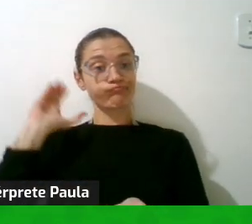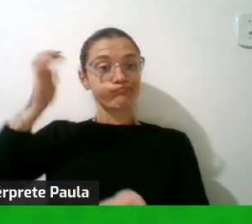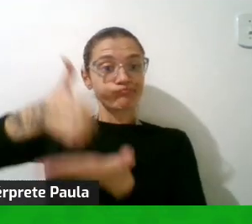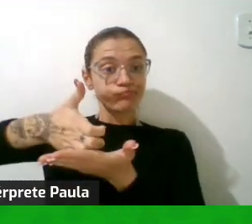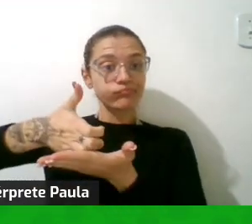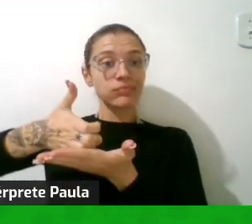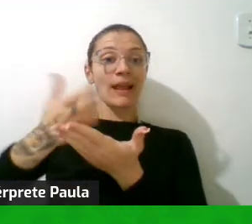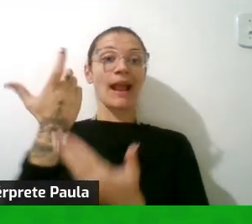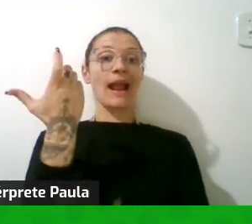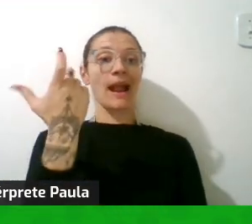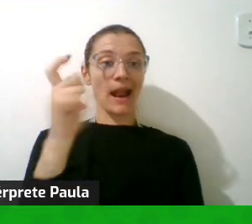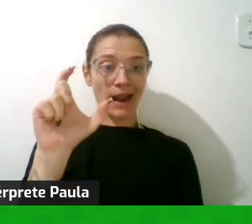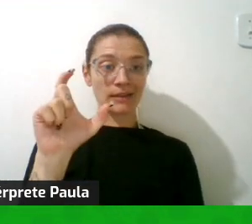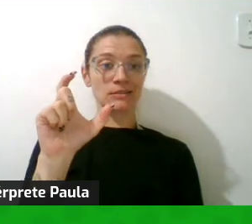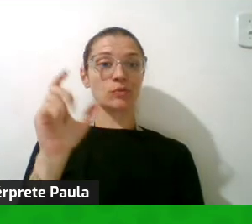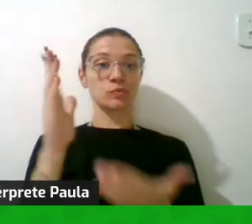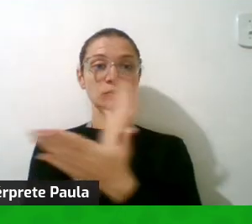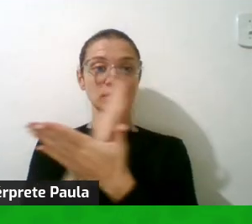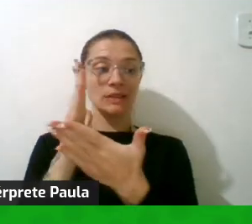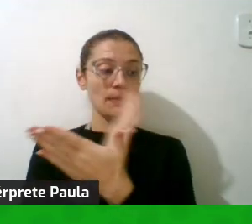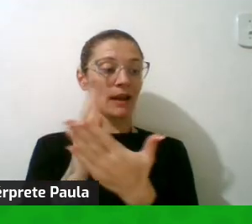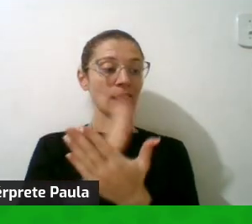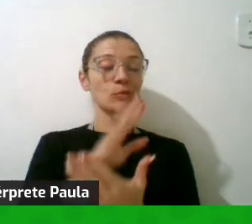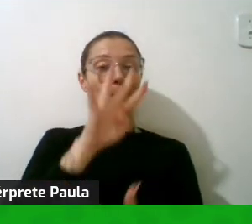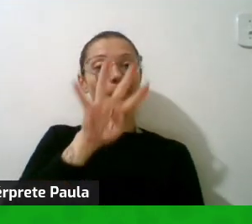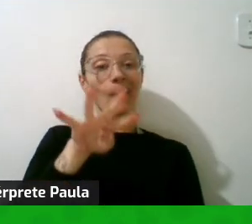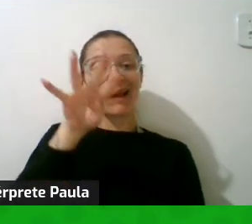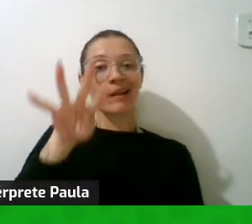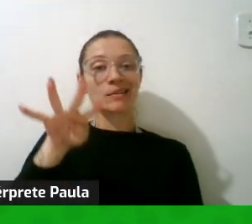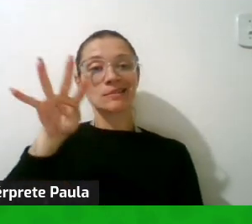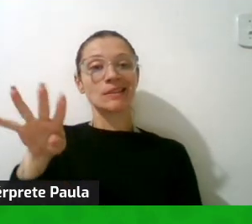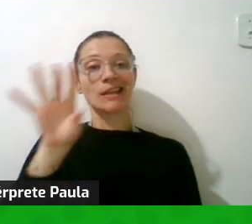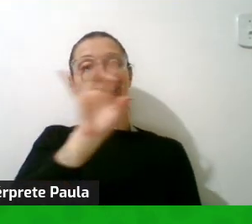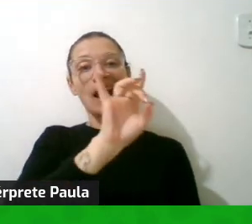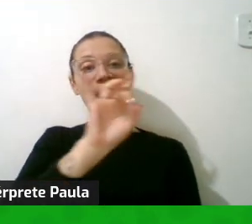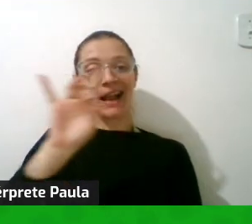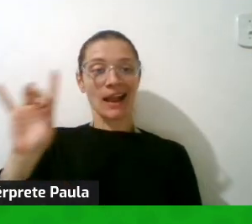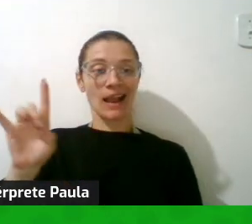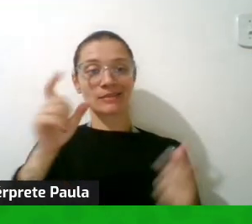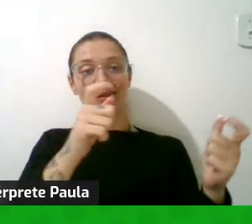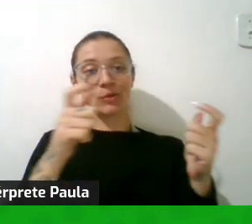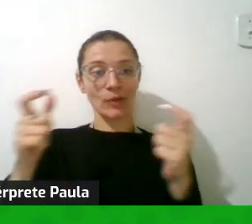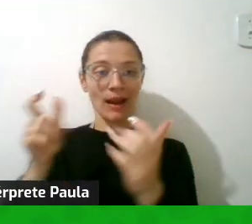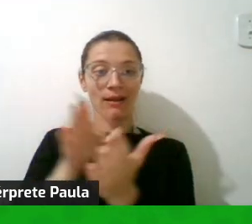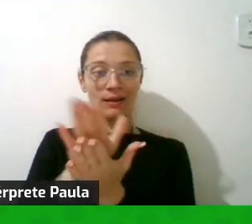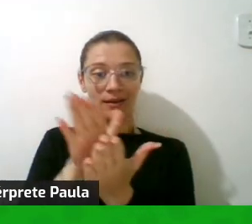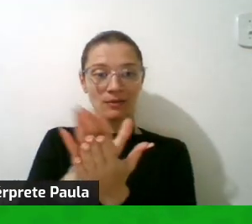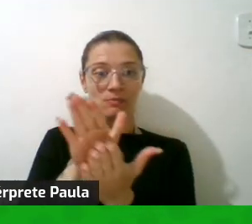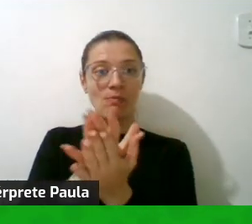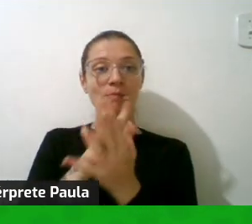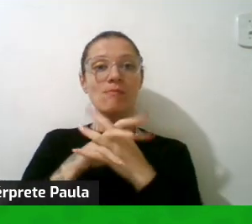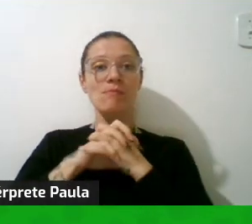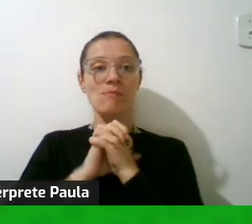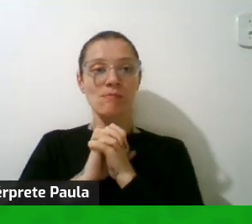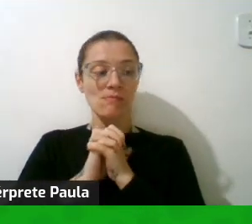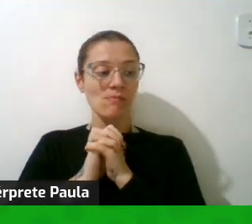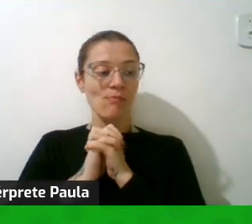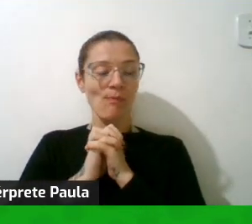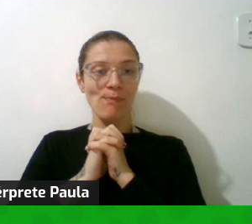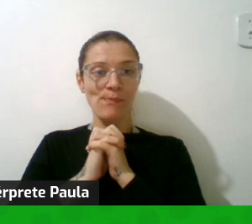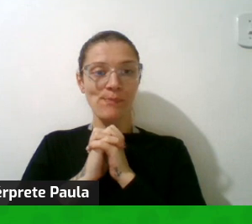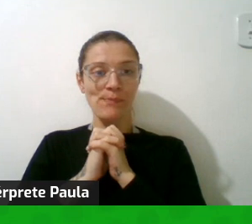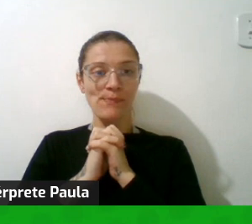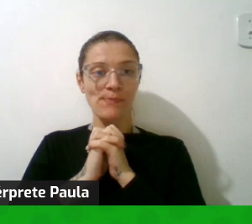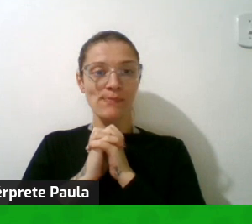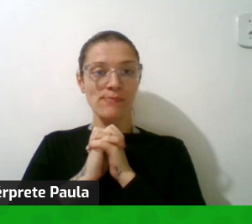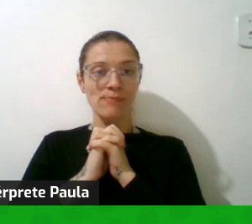separados, eu tinha fazia uma planilhinha dessa para cada, digamos, fonte de gasto, para cada fonte de renda tudo na mesma, mas as fontes de